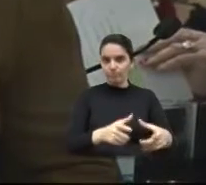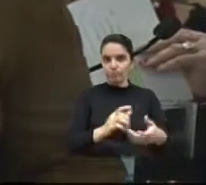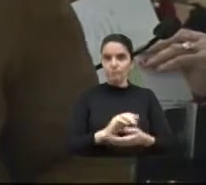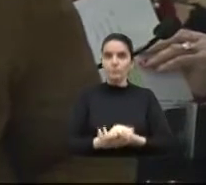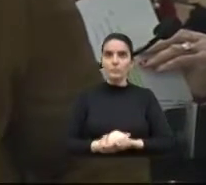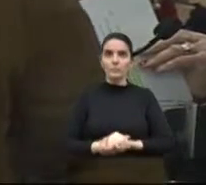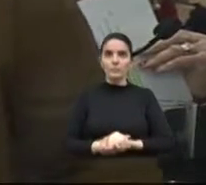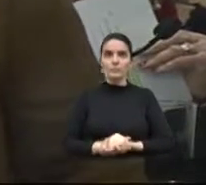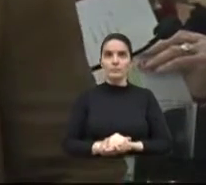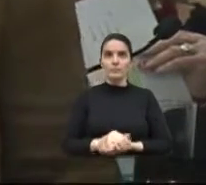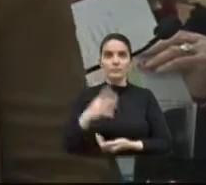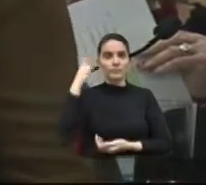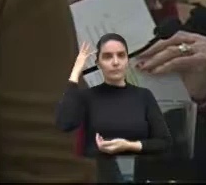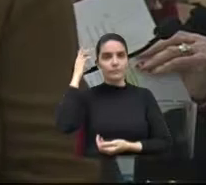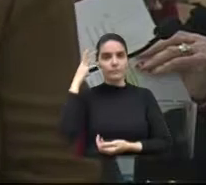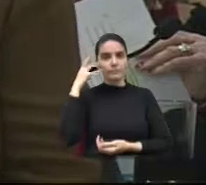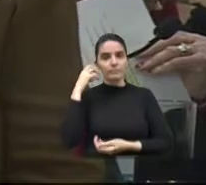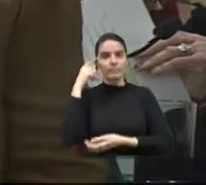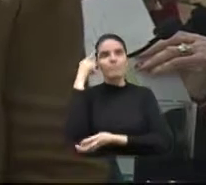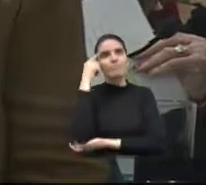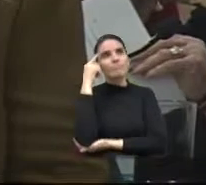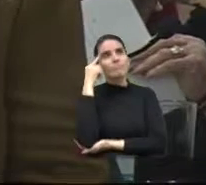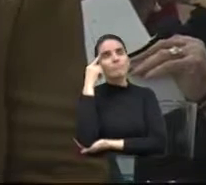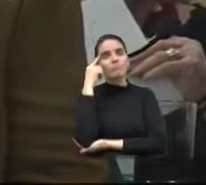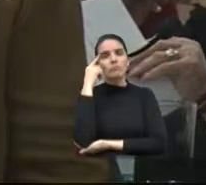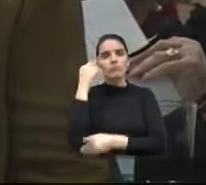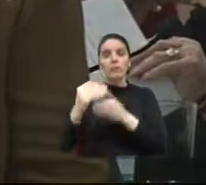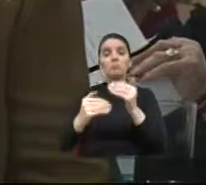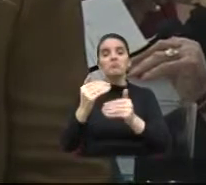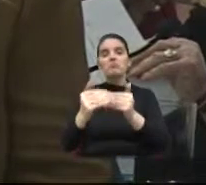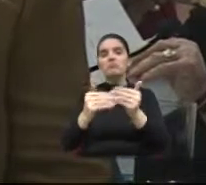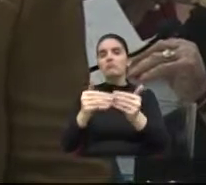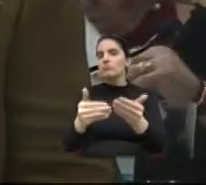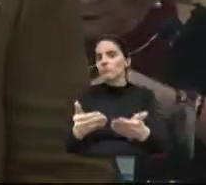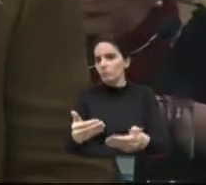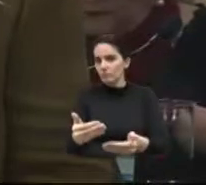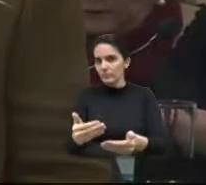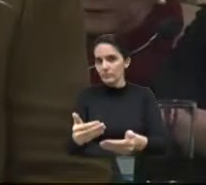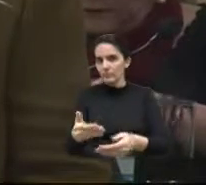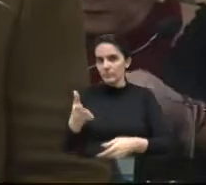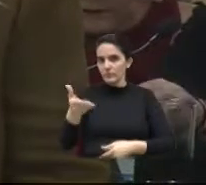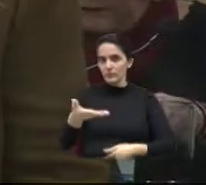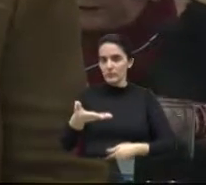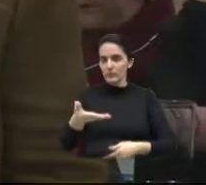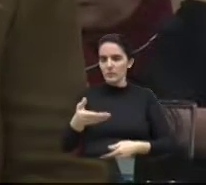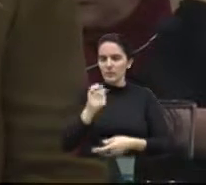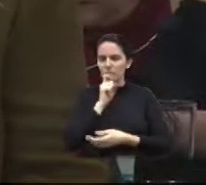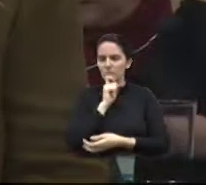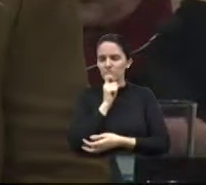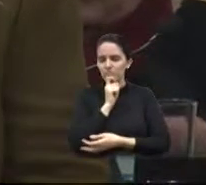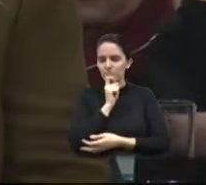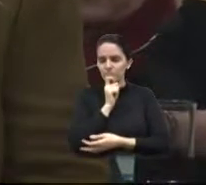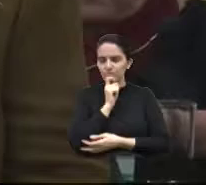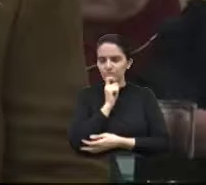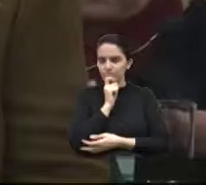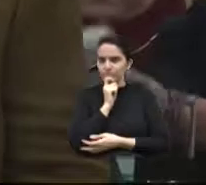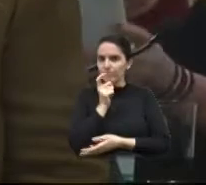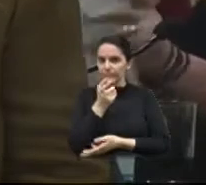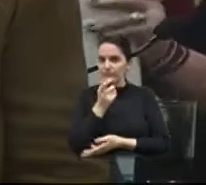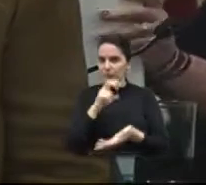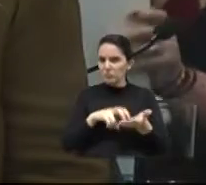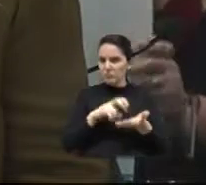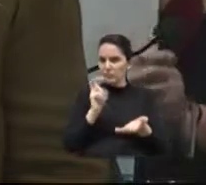eu fico a pensar que até quando, que hoje, que amanheceu super frio, né,